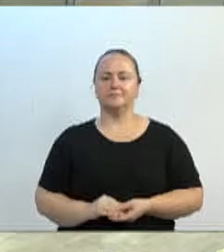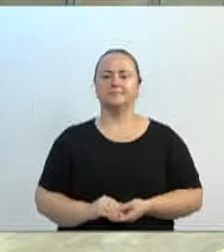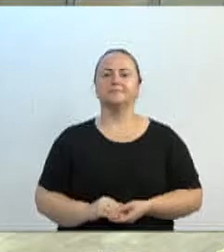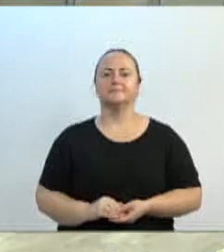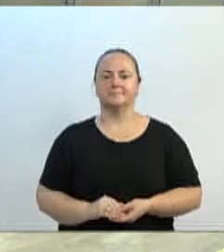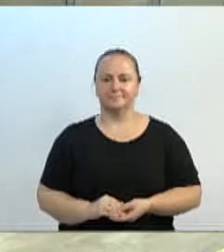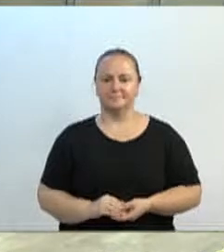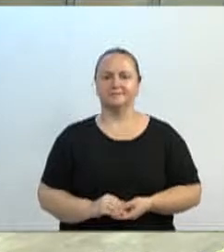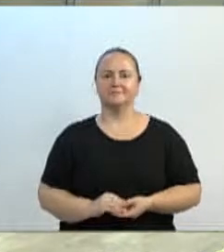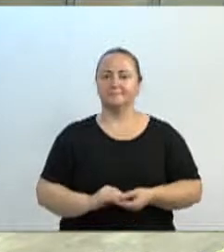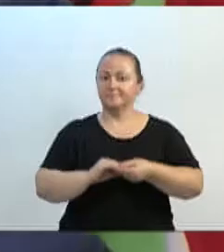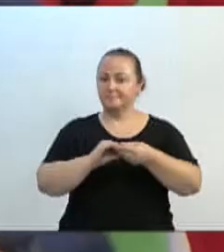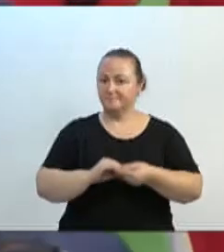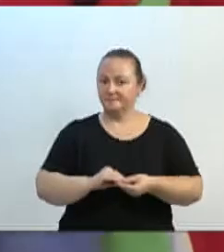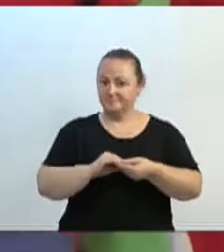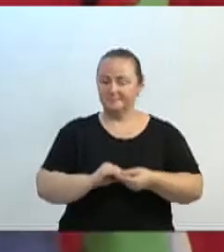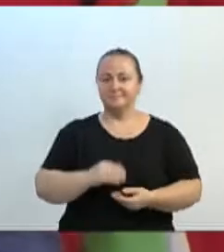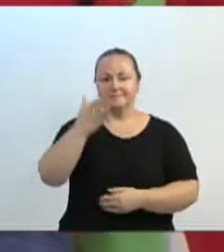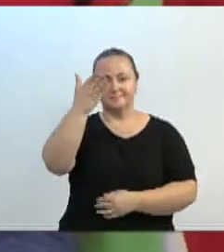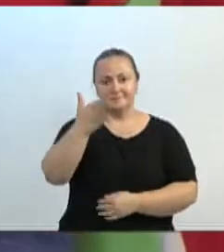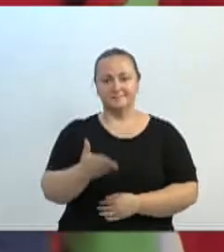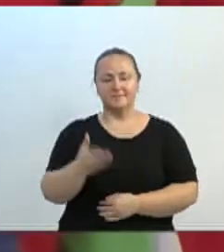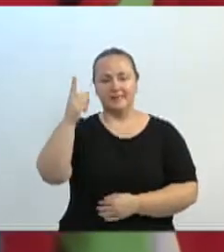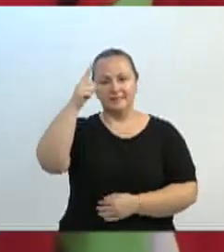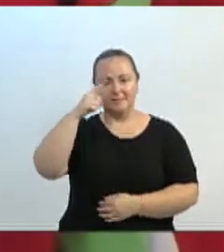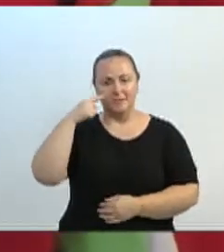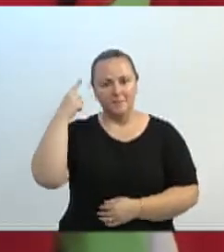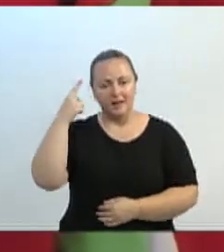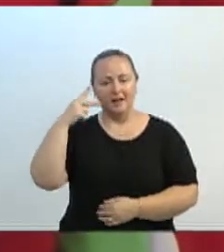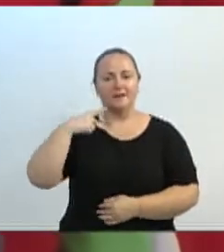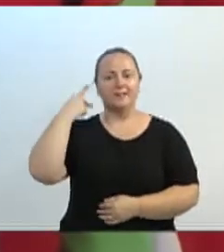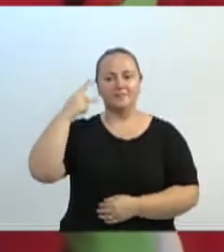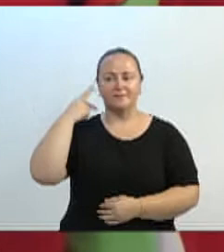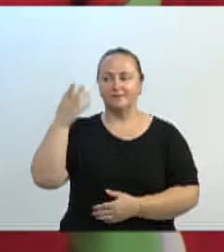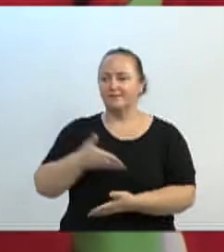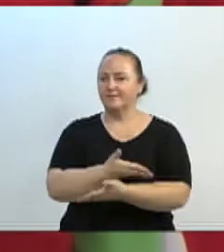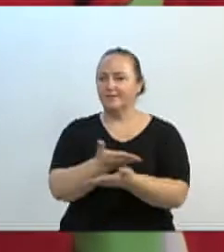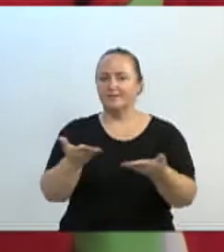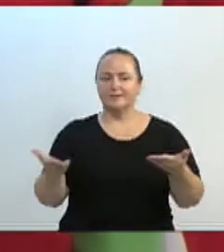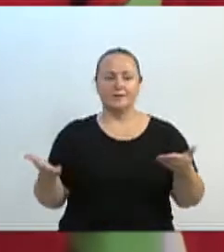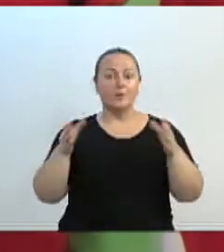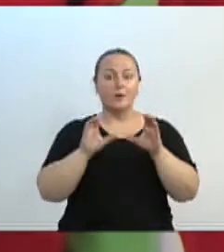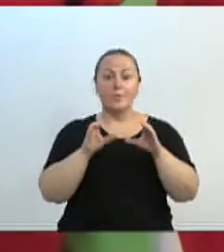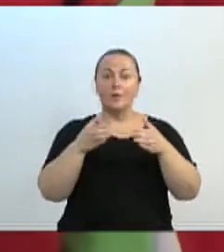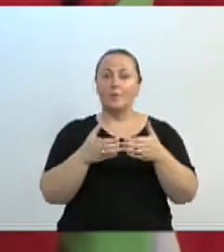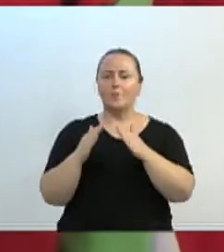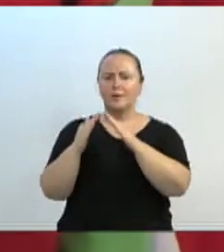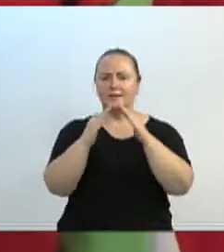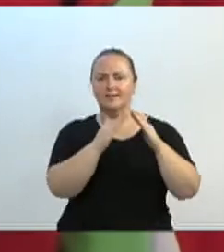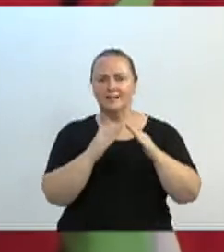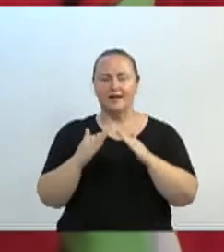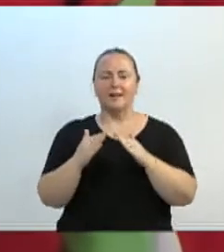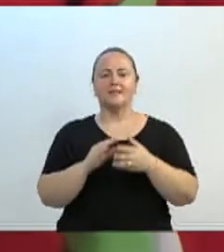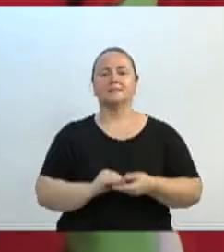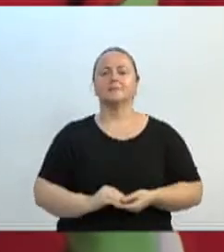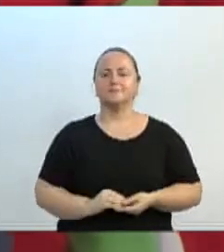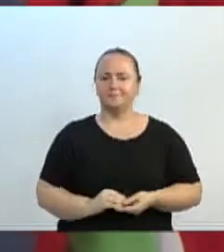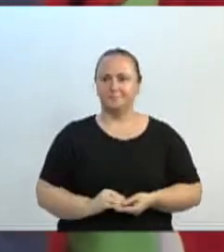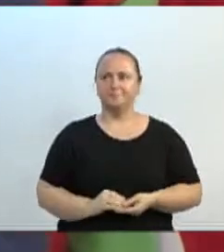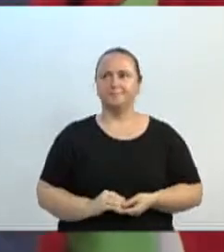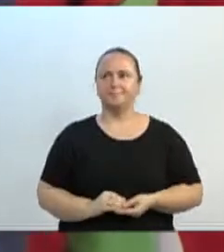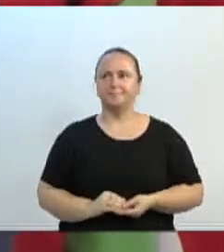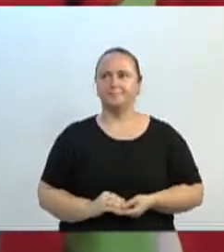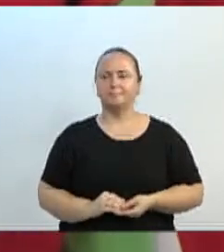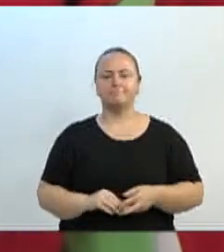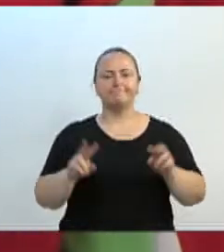Meus cumprimentos ao presidente Silmara, senhores vereadores, comunidades acompanham vossos lares. Quero trazer o assunto